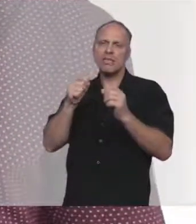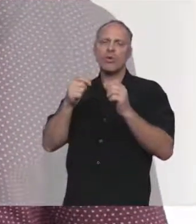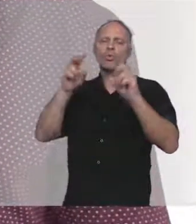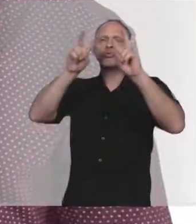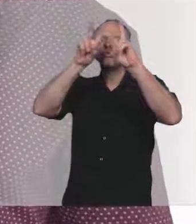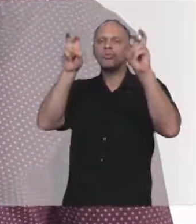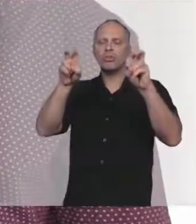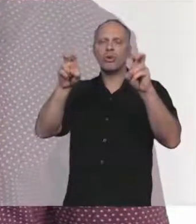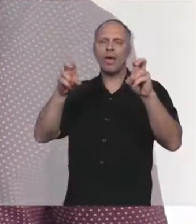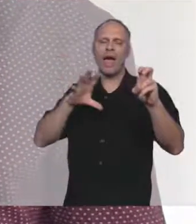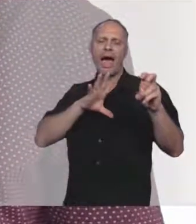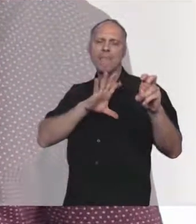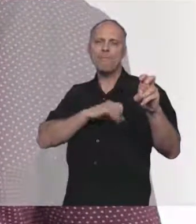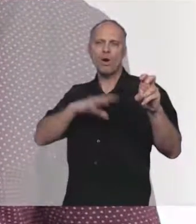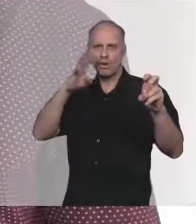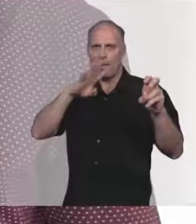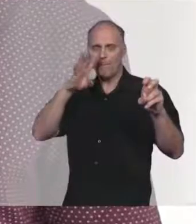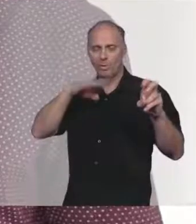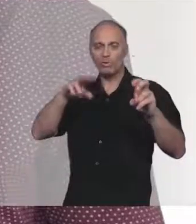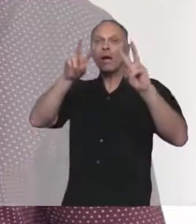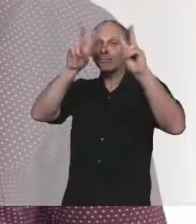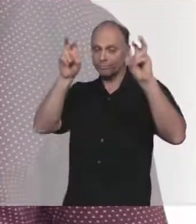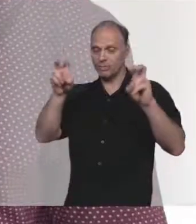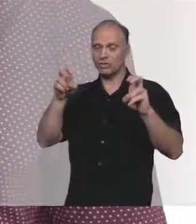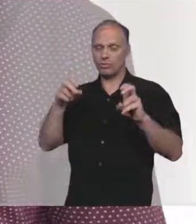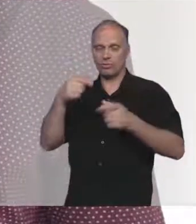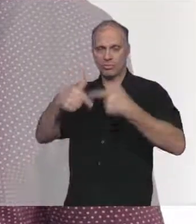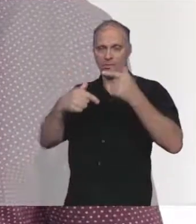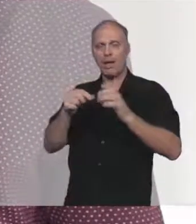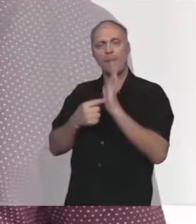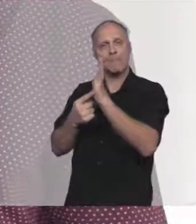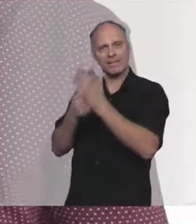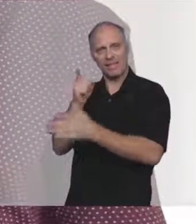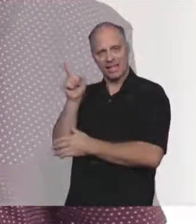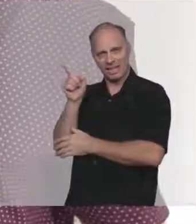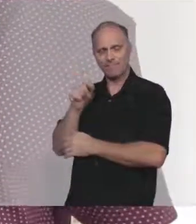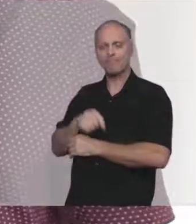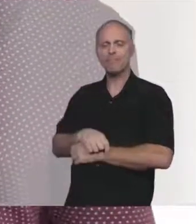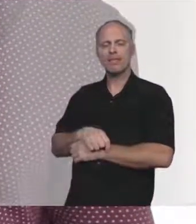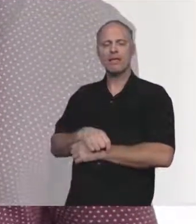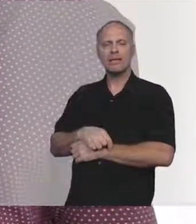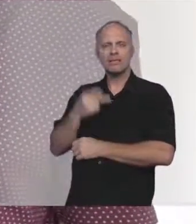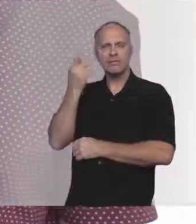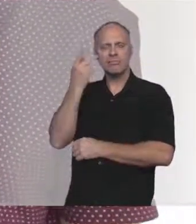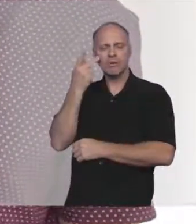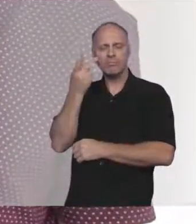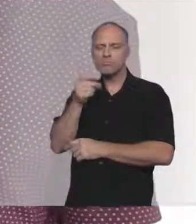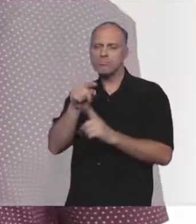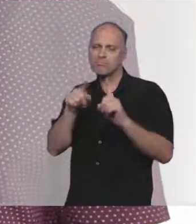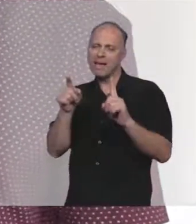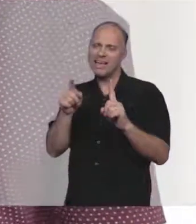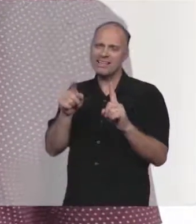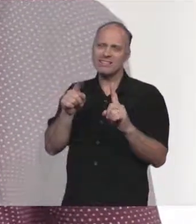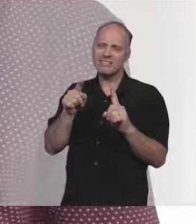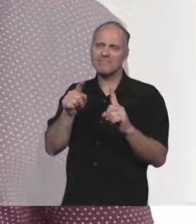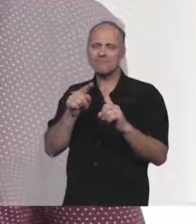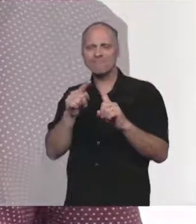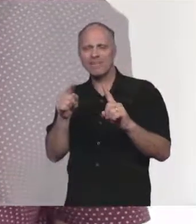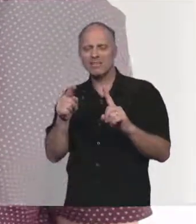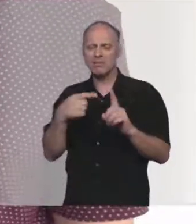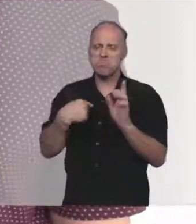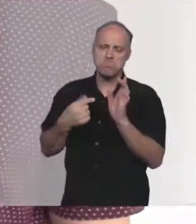E aí apresentei isso lá, mas ficou algo assim,